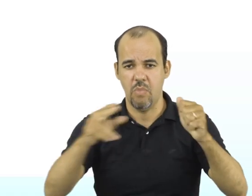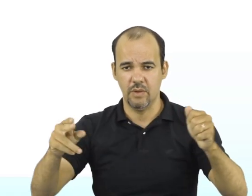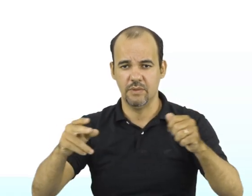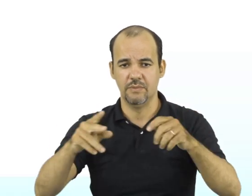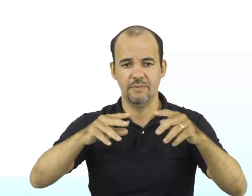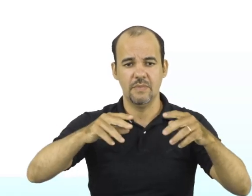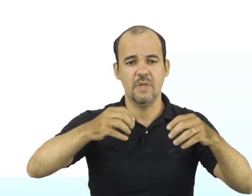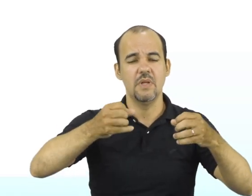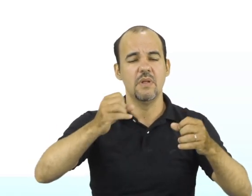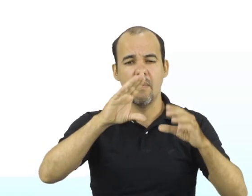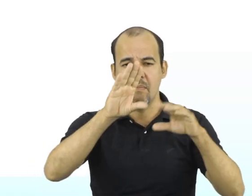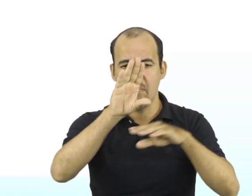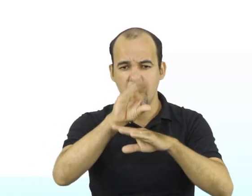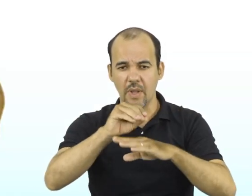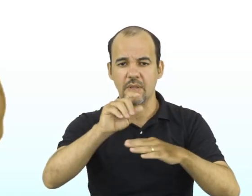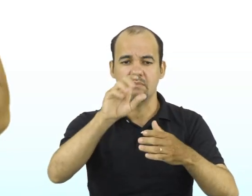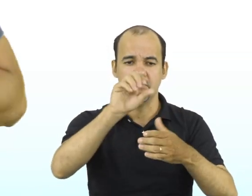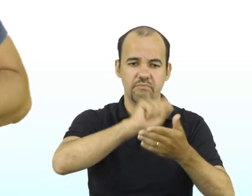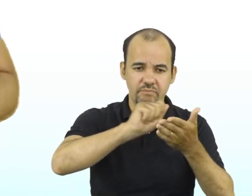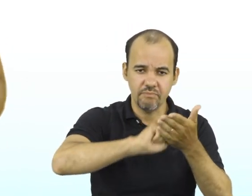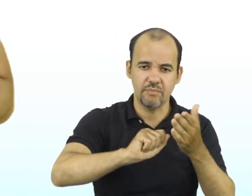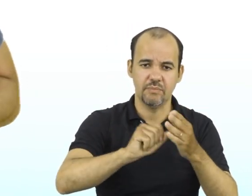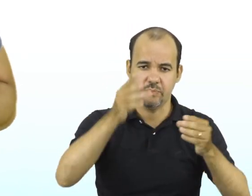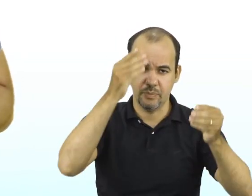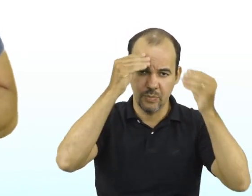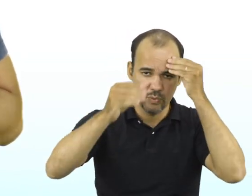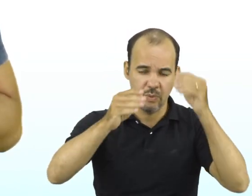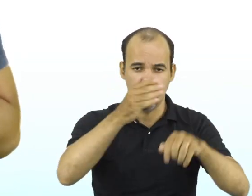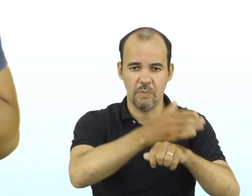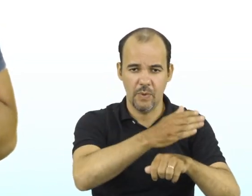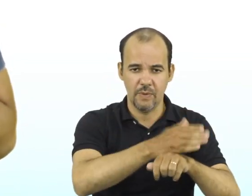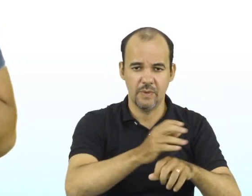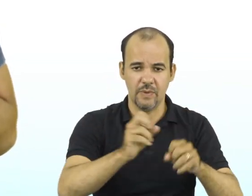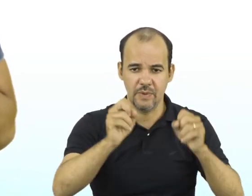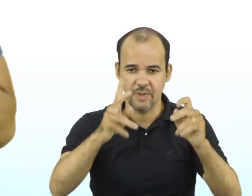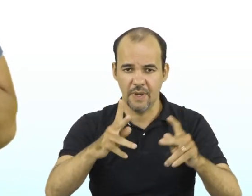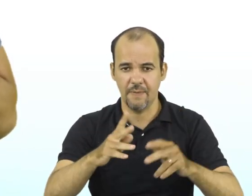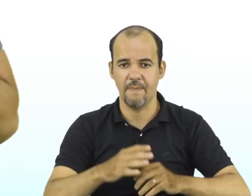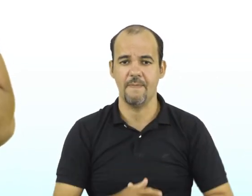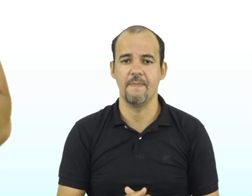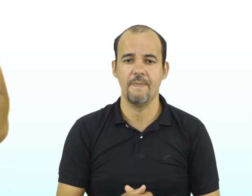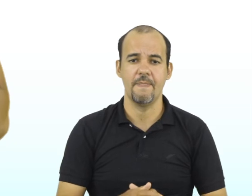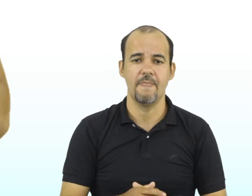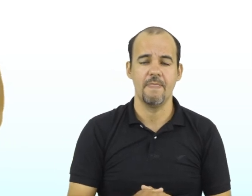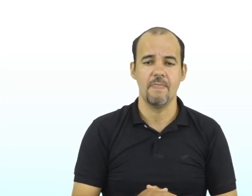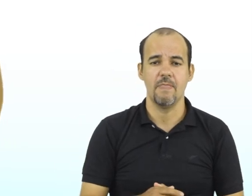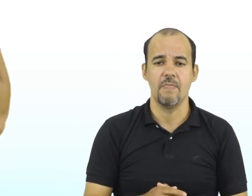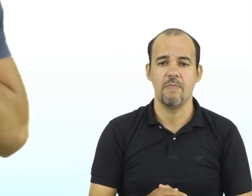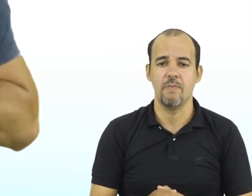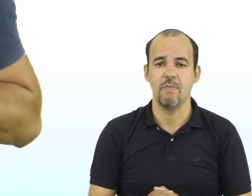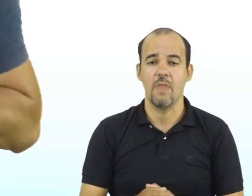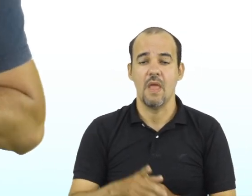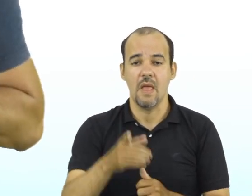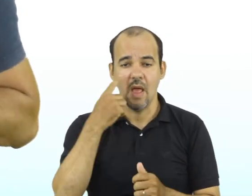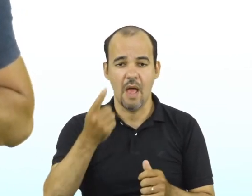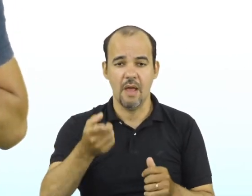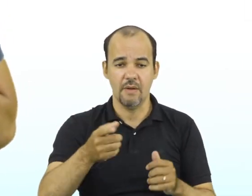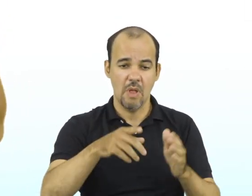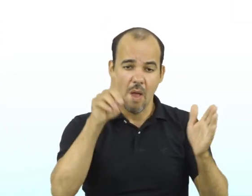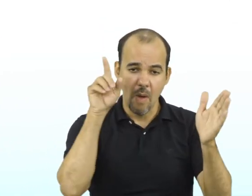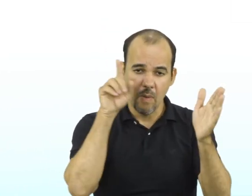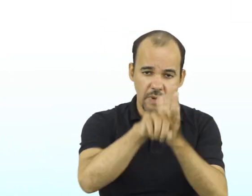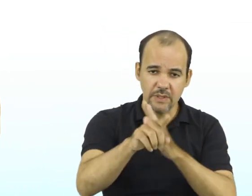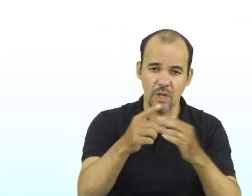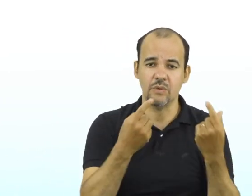Então aproveita e já tira o print também. E anota no caderno. Beleza, pessoal? Eu finalizo aqui, tá? Com essa questão desafio